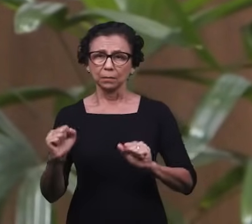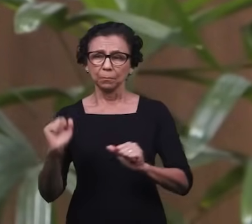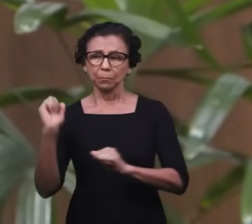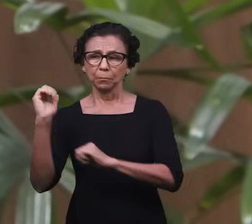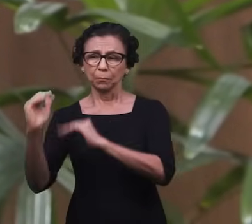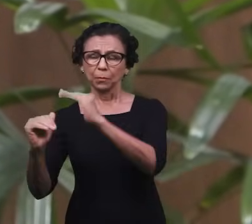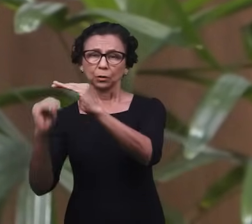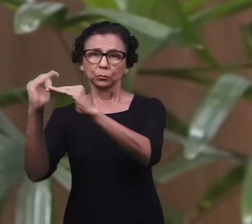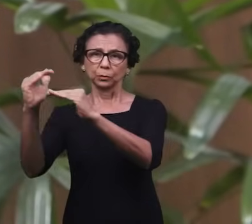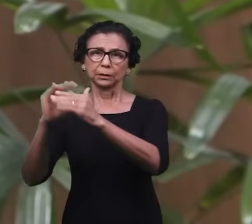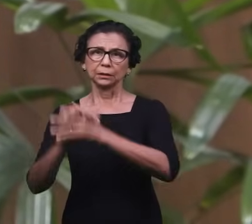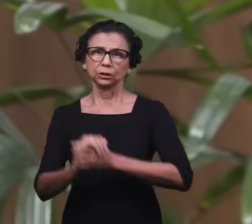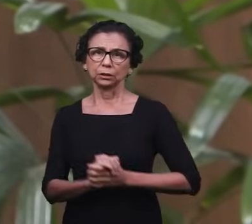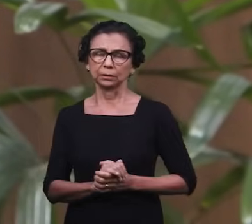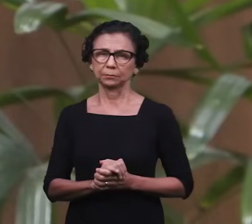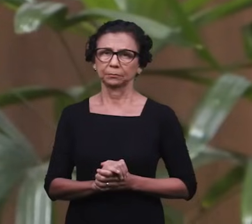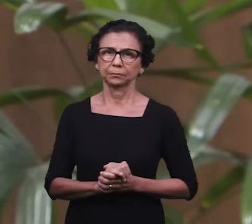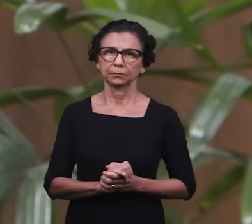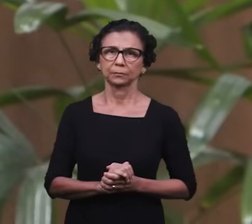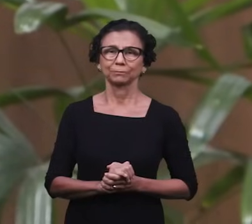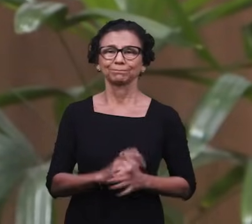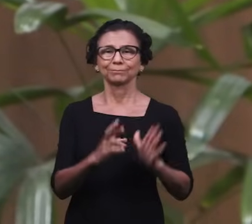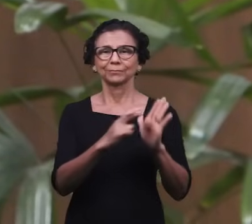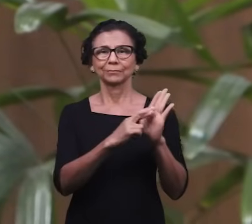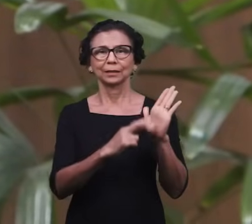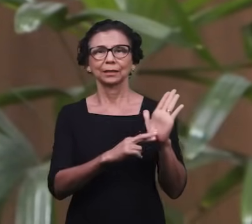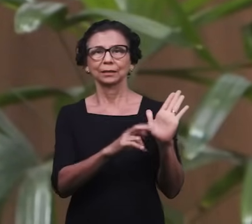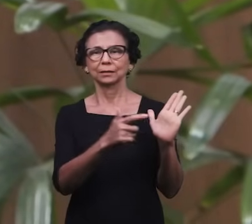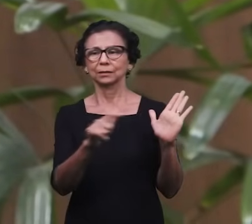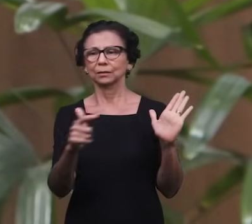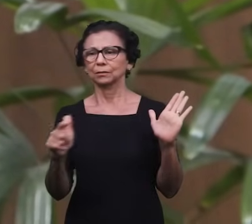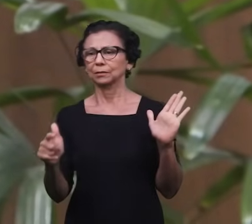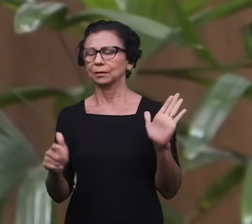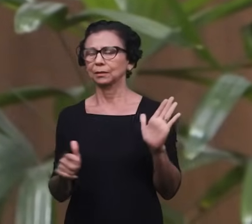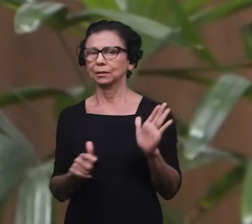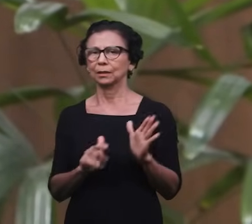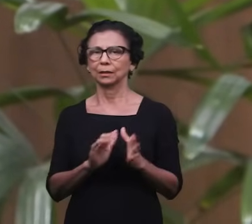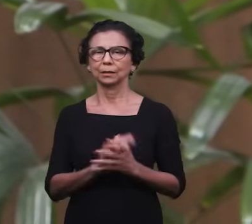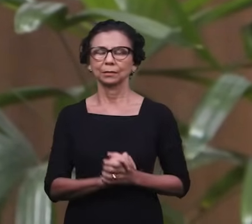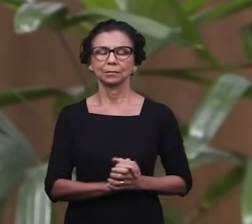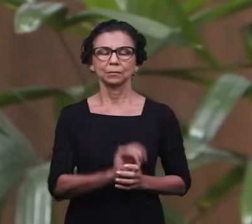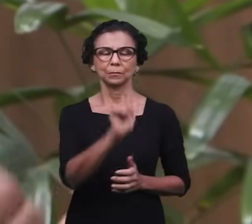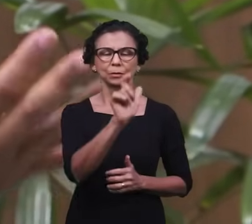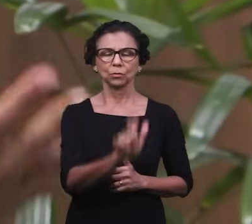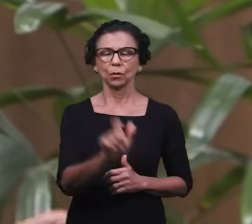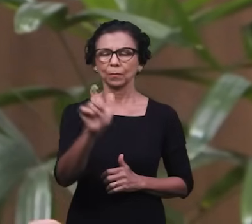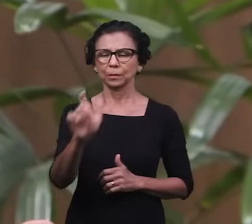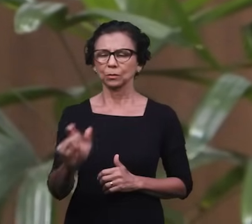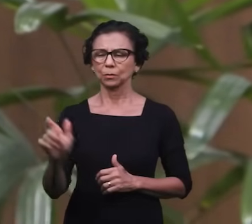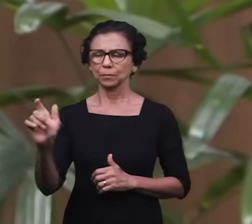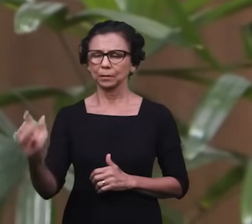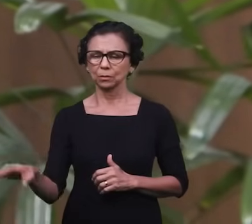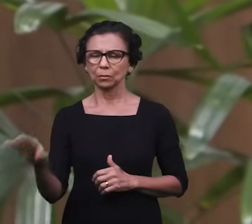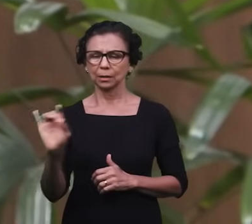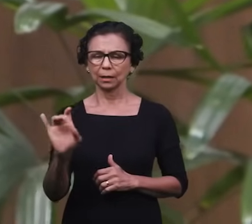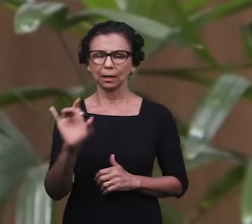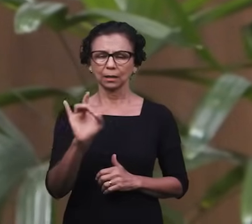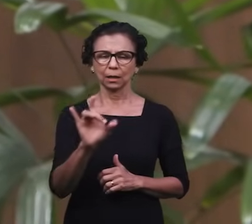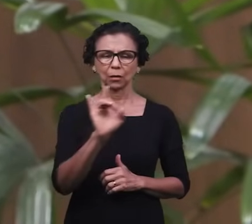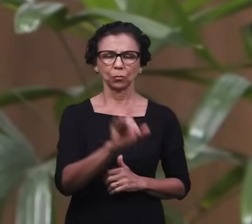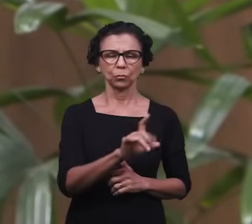aquele sujeito. Entendi. Nós não temos uma régua, tá? É cada sujeito e cada período, porque é